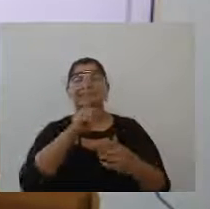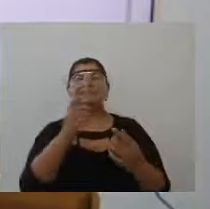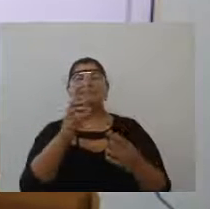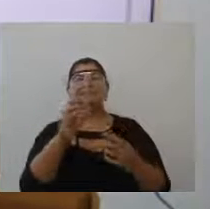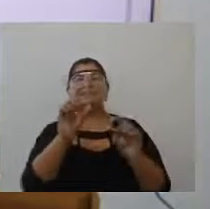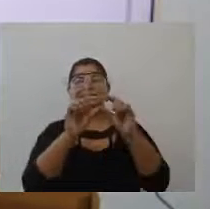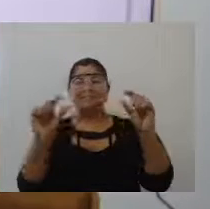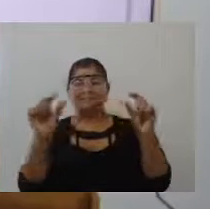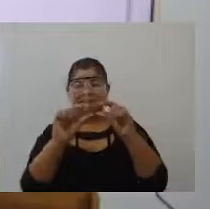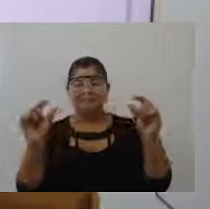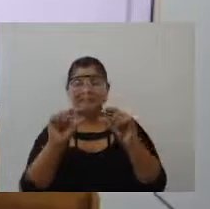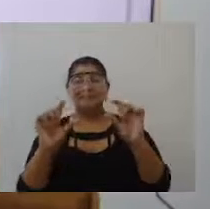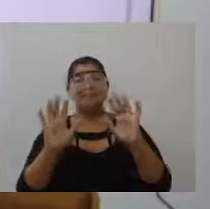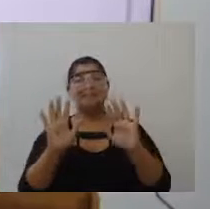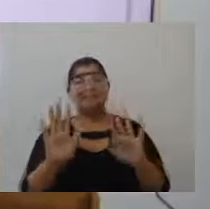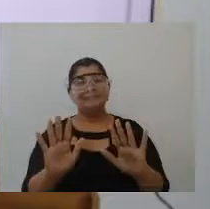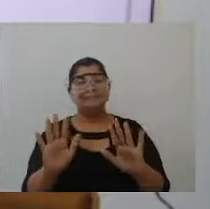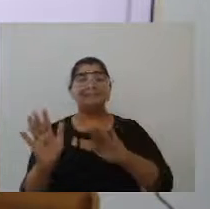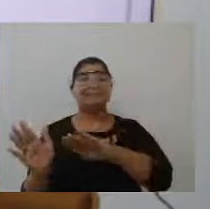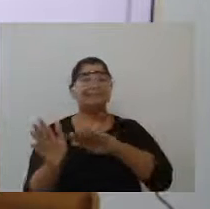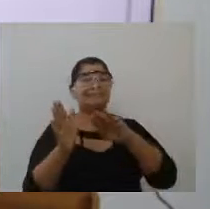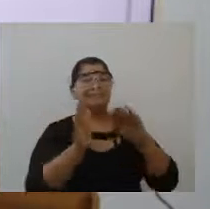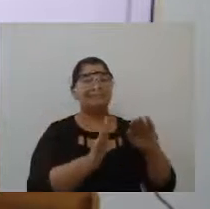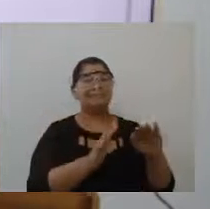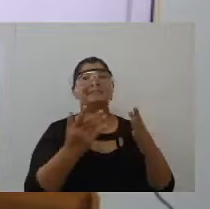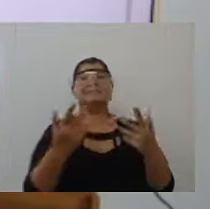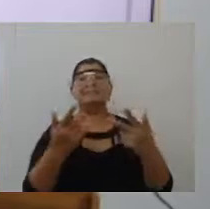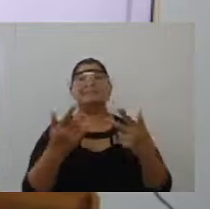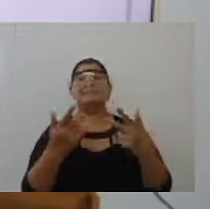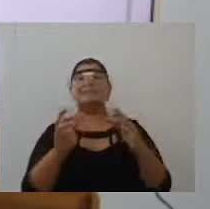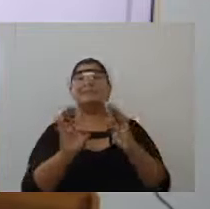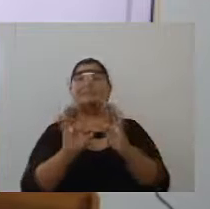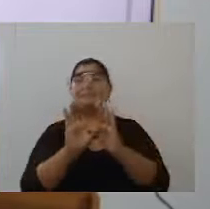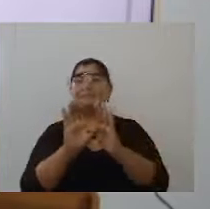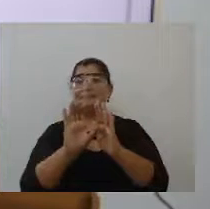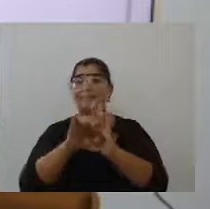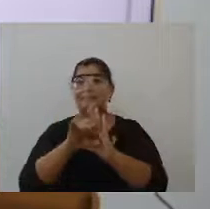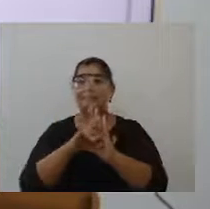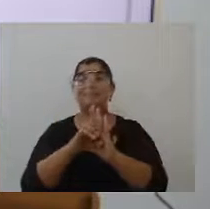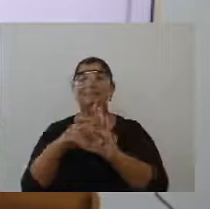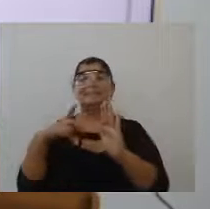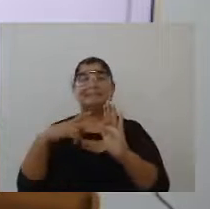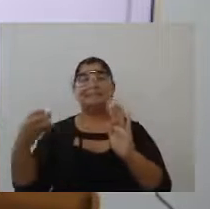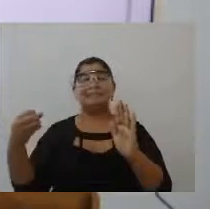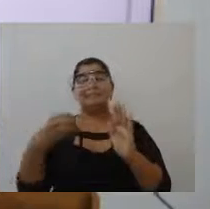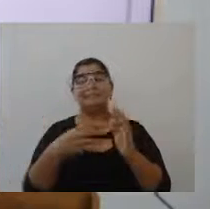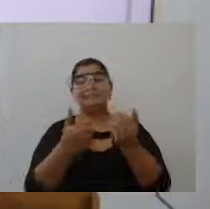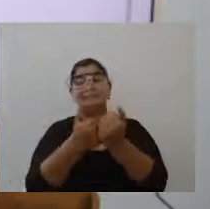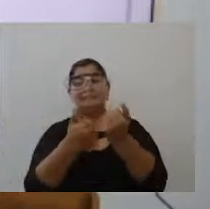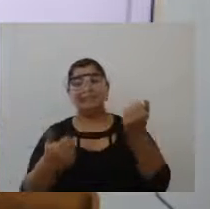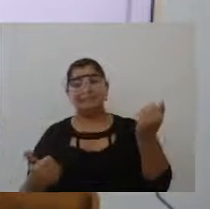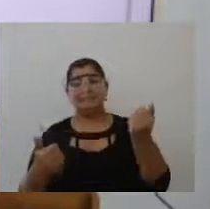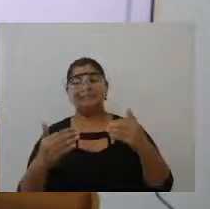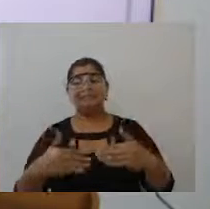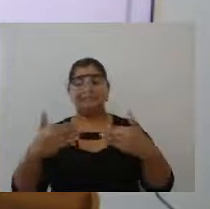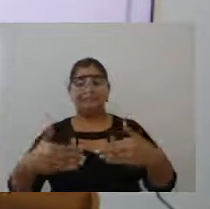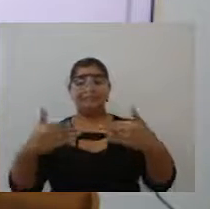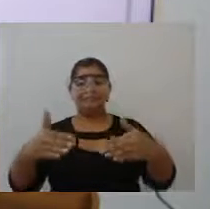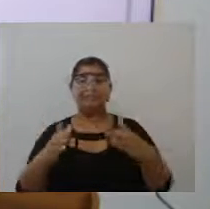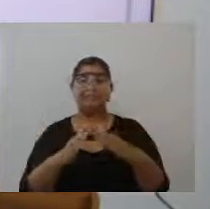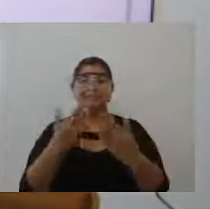aí. Esse é um tipo de conteúdo que segue as novas diretrizes do Ministério da